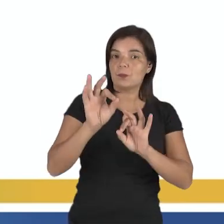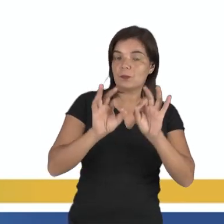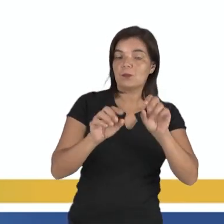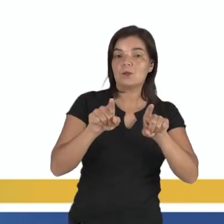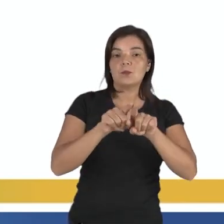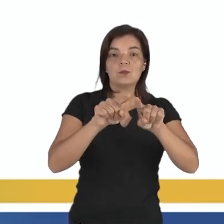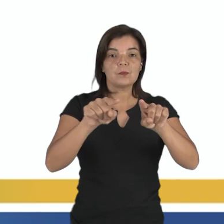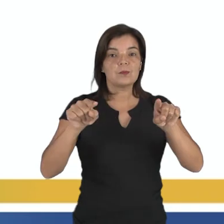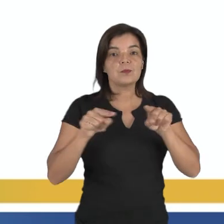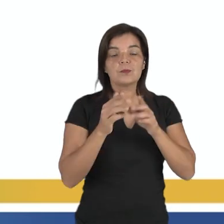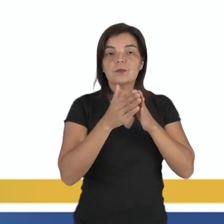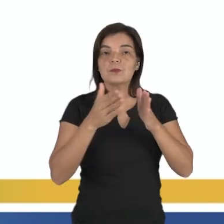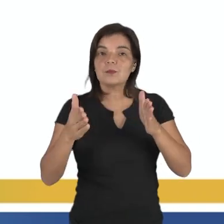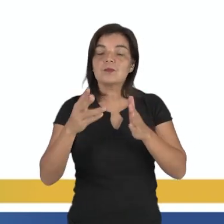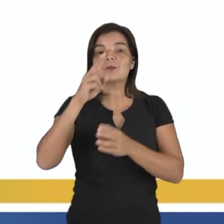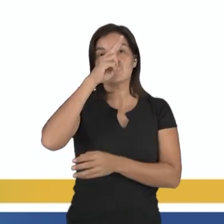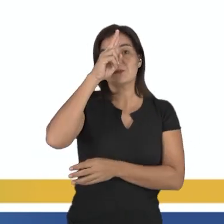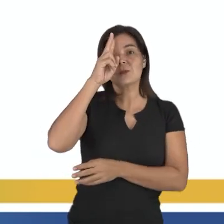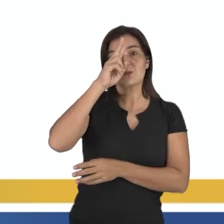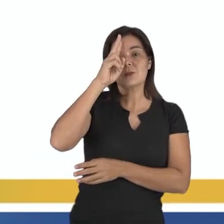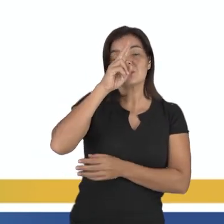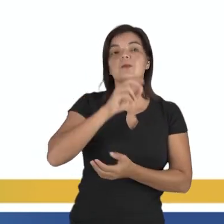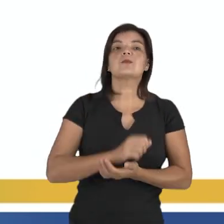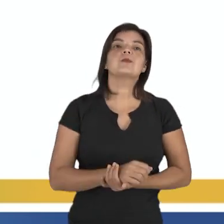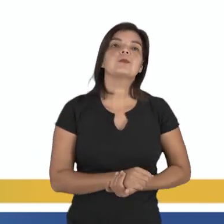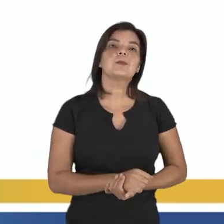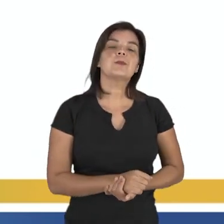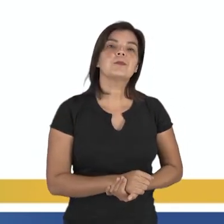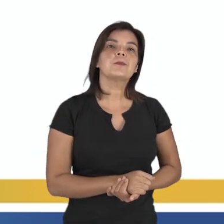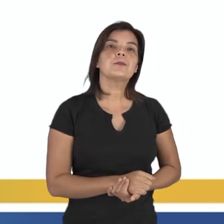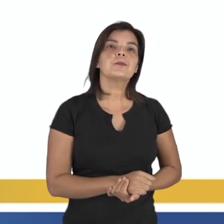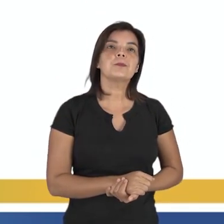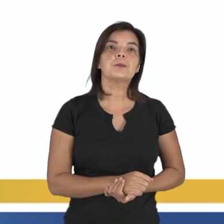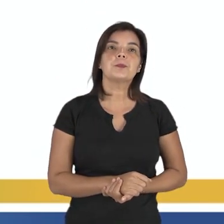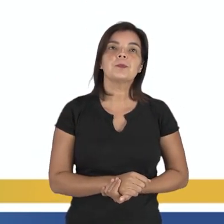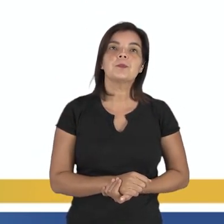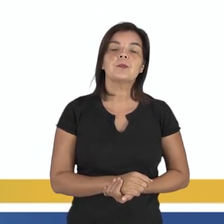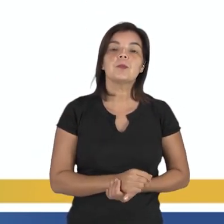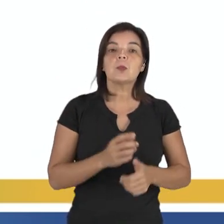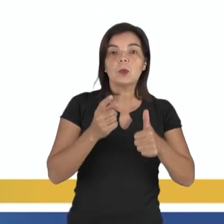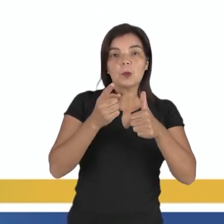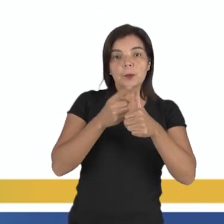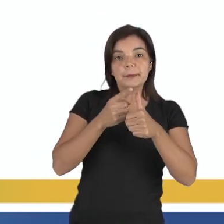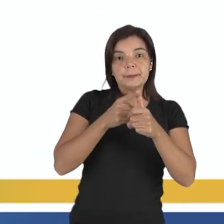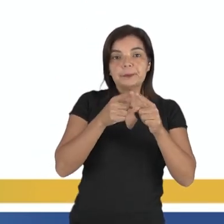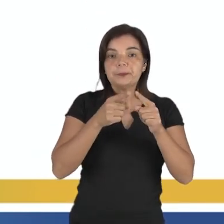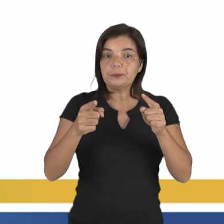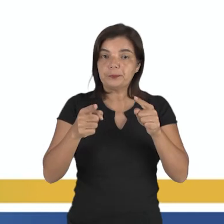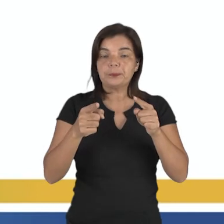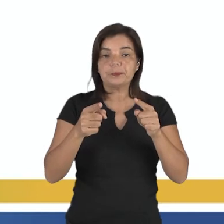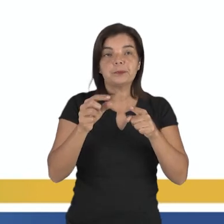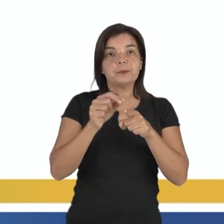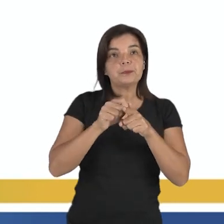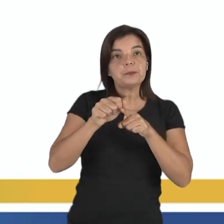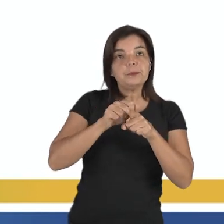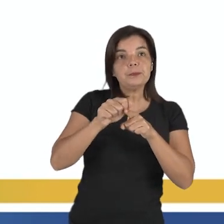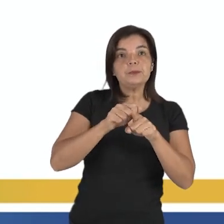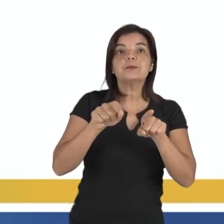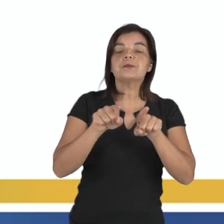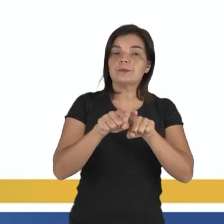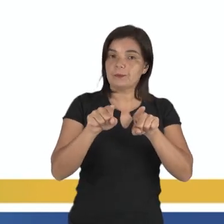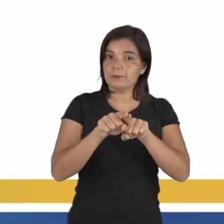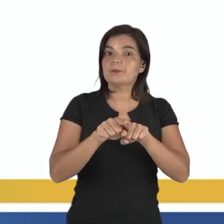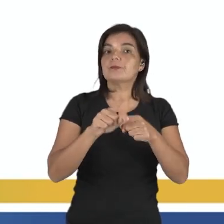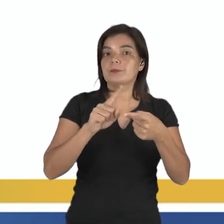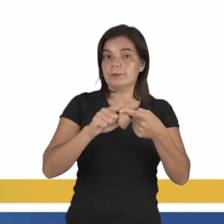nosso território ao longo da história. Então, alguns exemplos de produção. Vamos lá para a resposta. Durante o primeiro ciclo da borracha, a